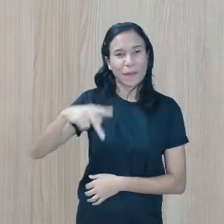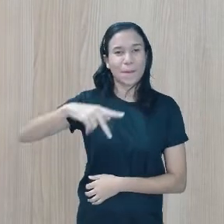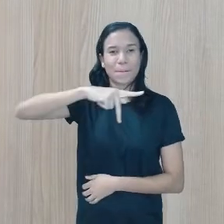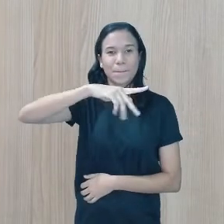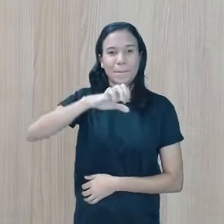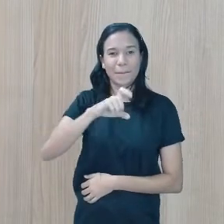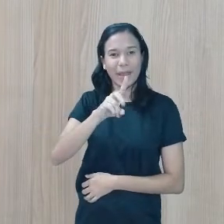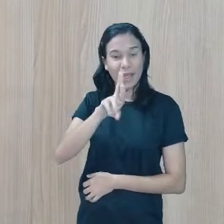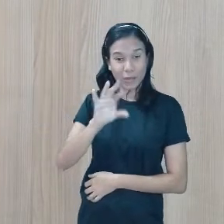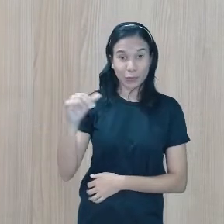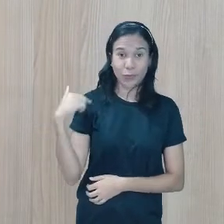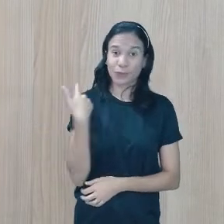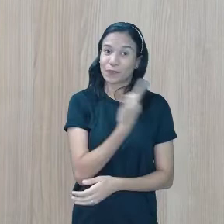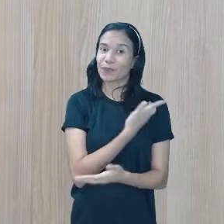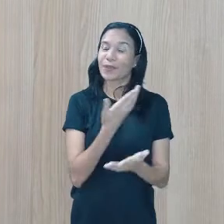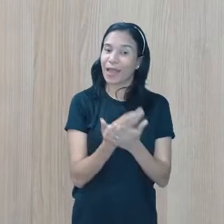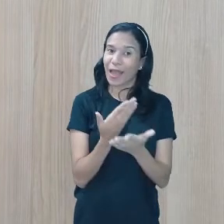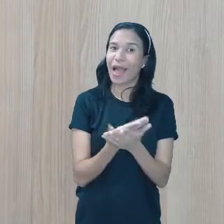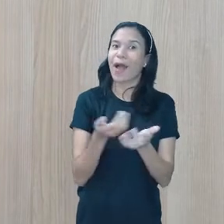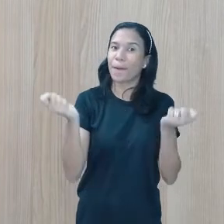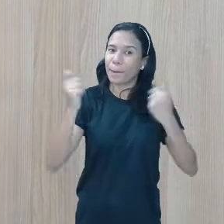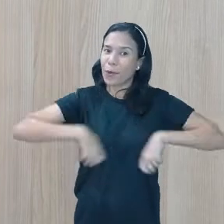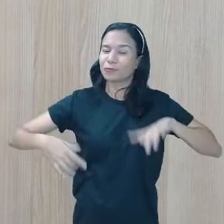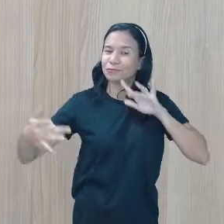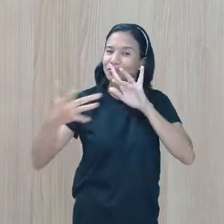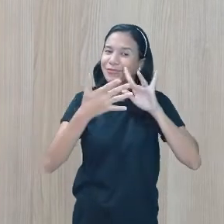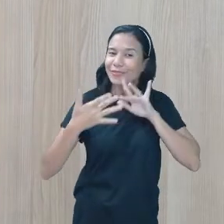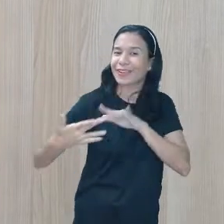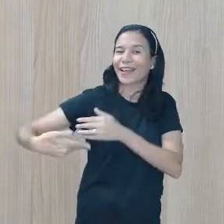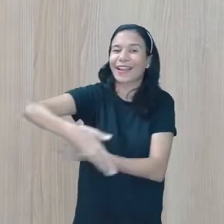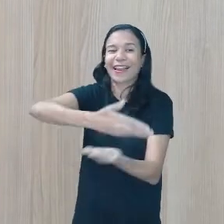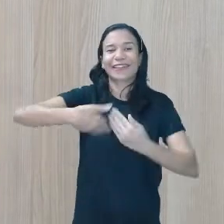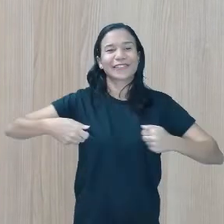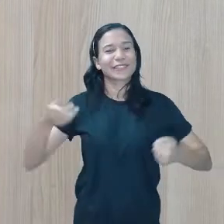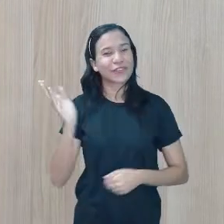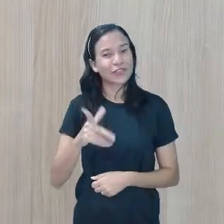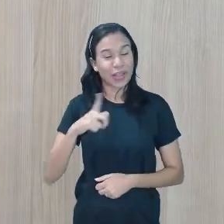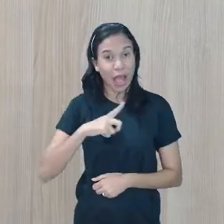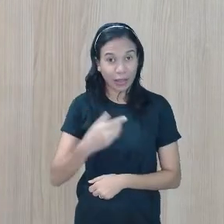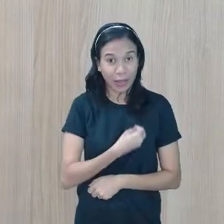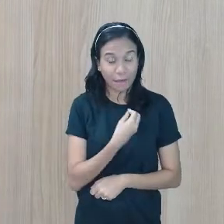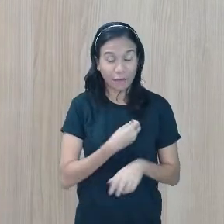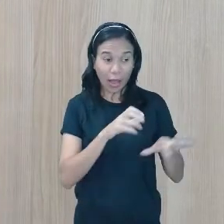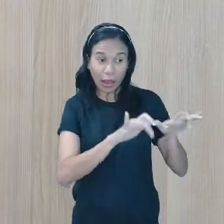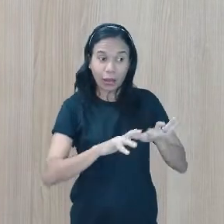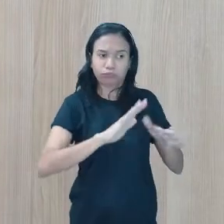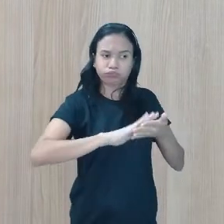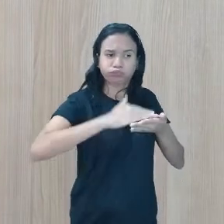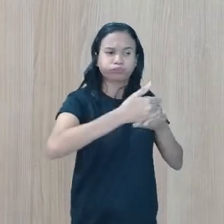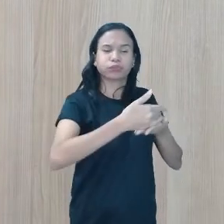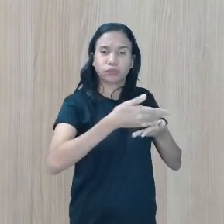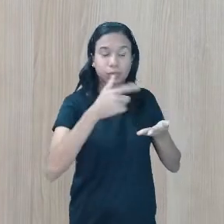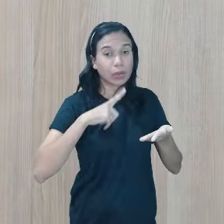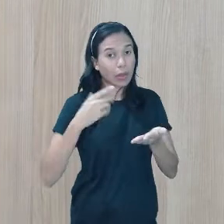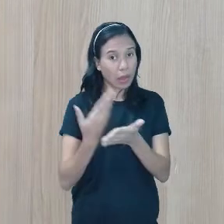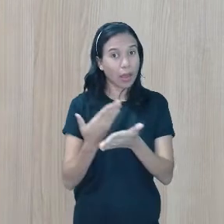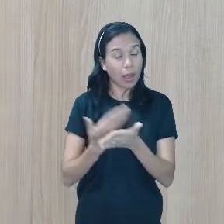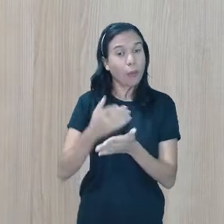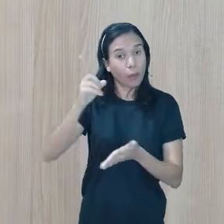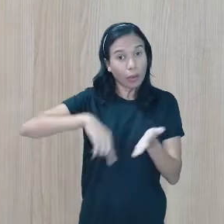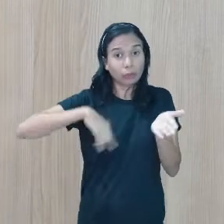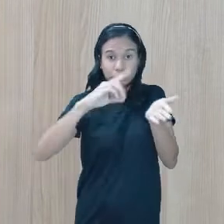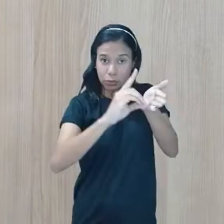Pedro, para que as nossas aulas vocês possam interagir conosco. Nós já estamos aqui no chat, lembrando a vocês que nossas aulas realmente